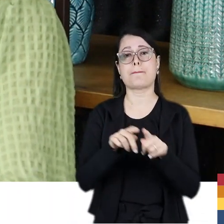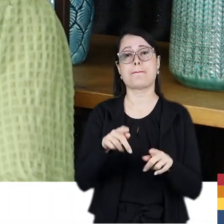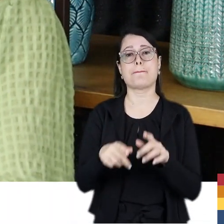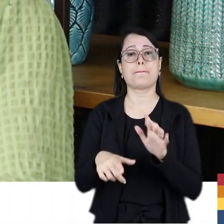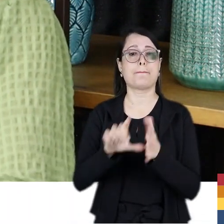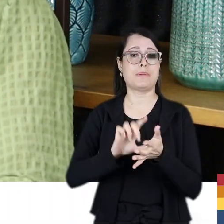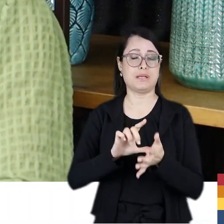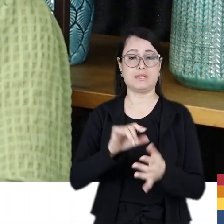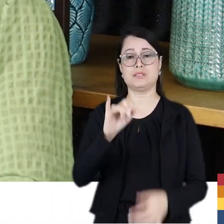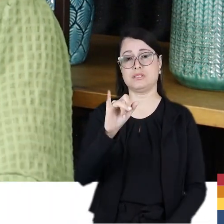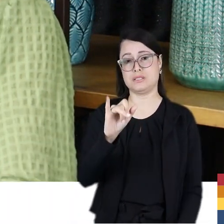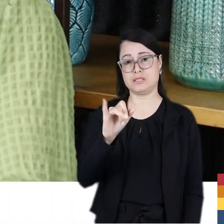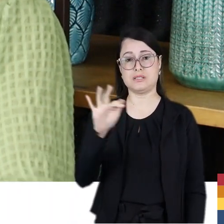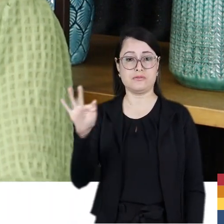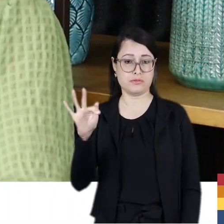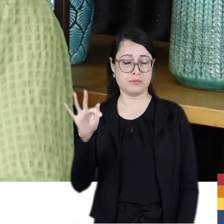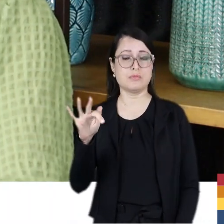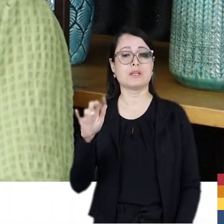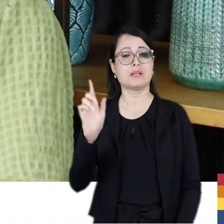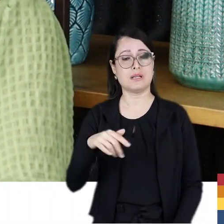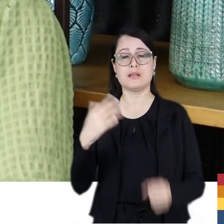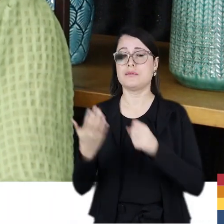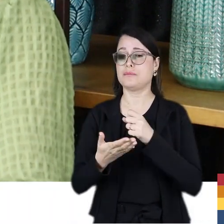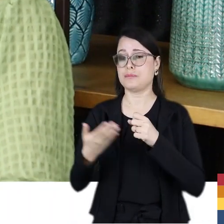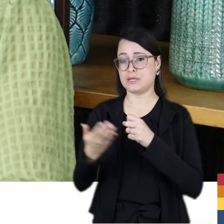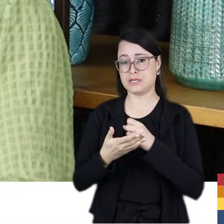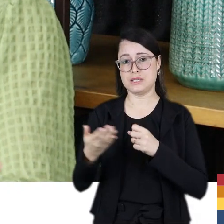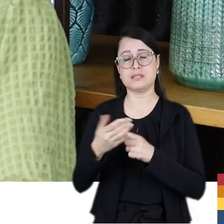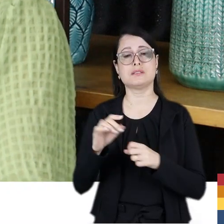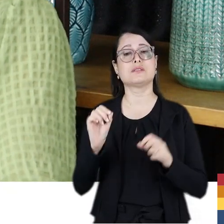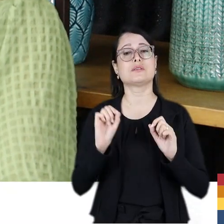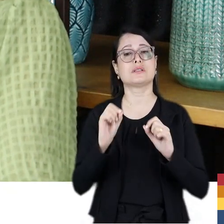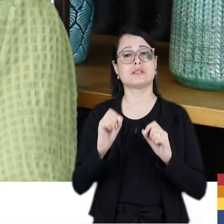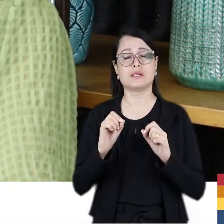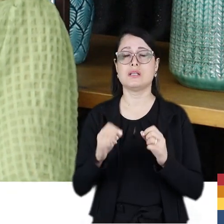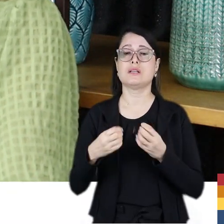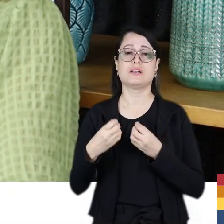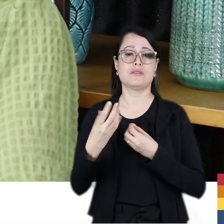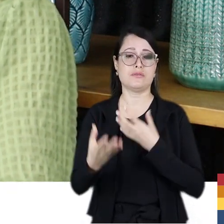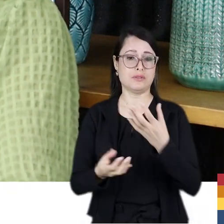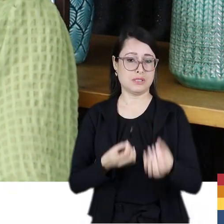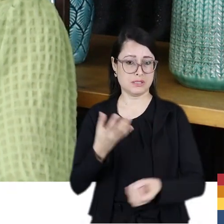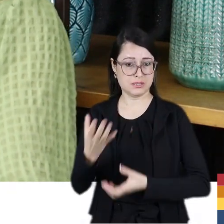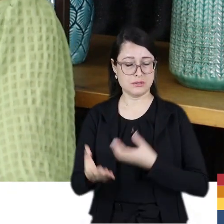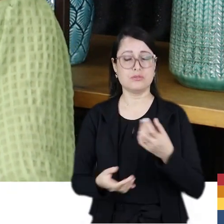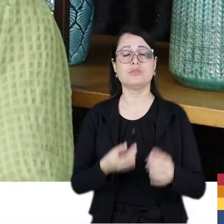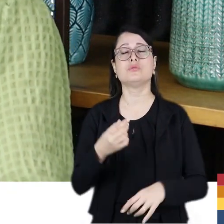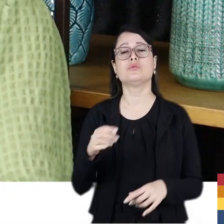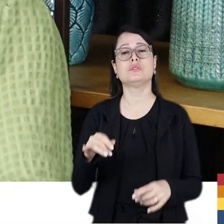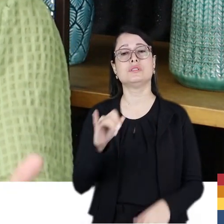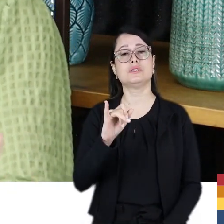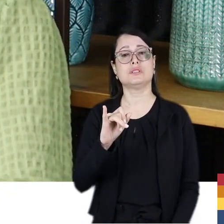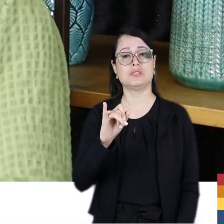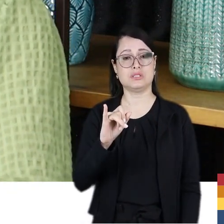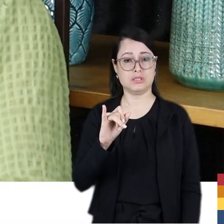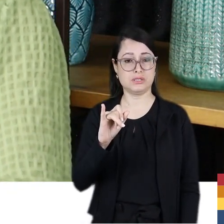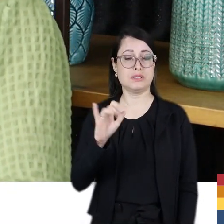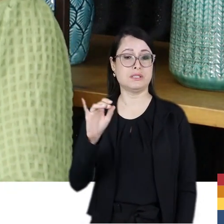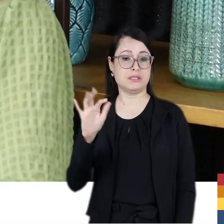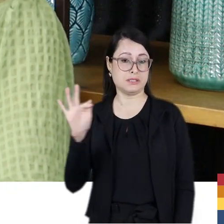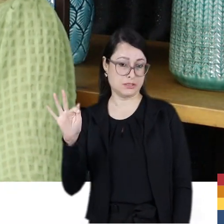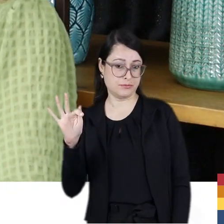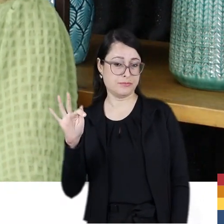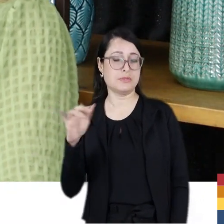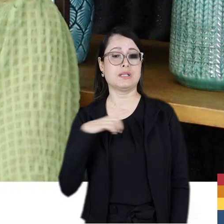balizas, né? Para a oferta do itinerário, né? Também assentado assim estão os itinerários formativos nos eixos